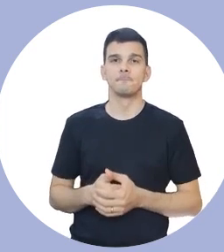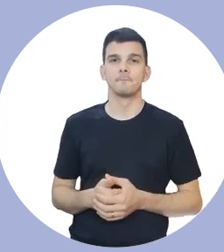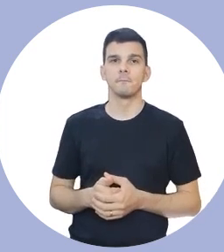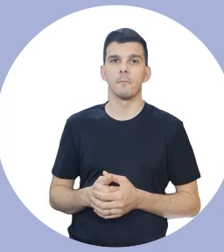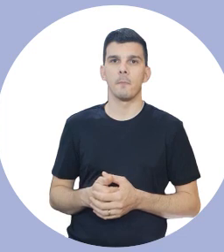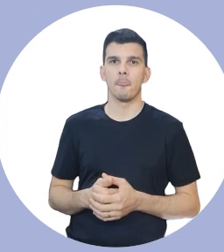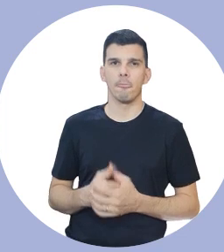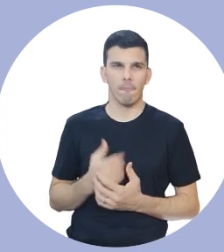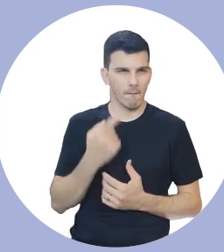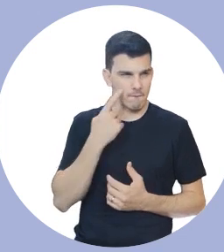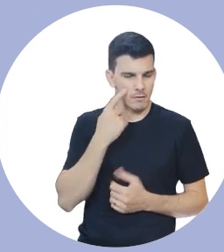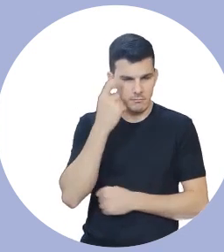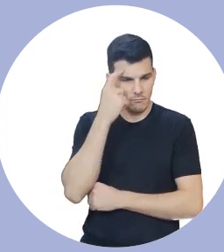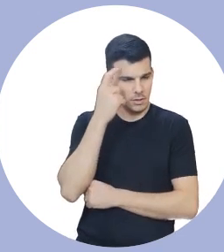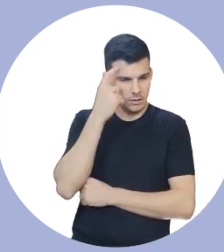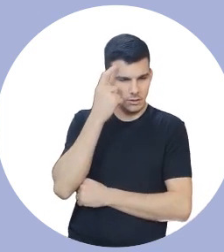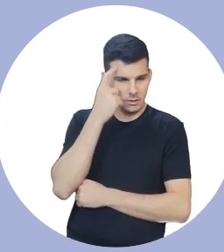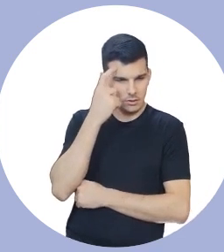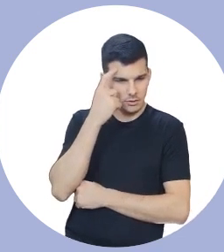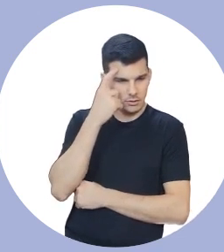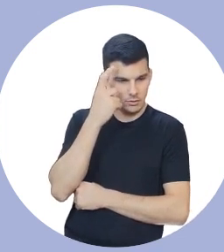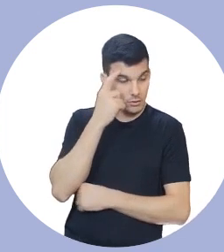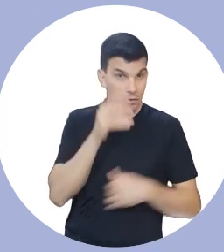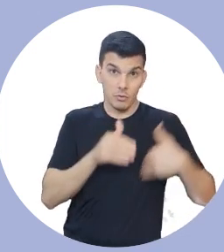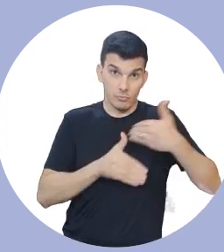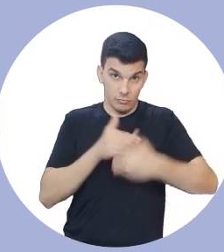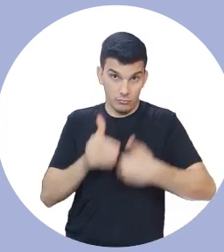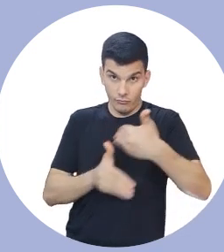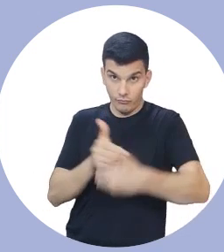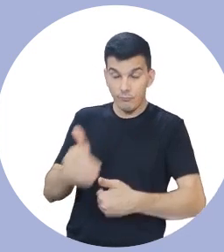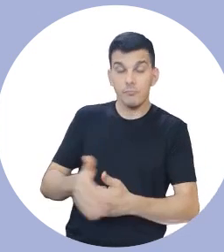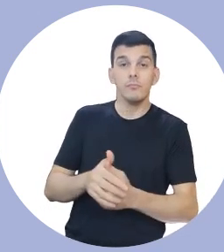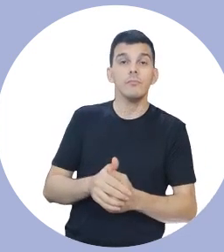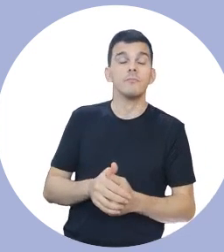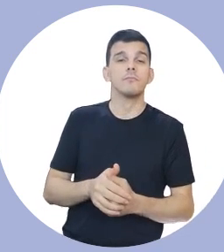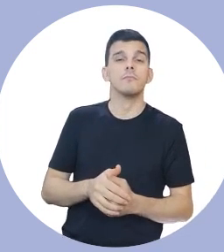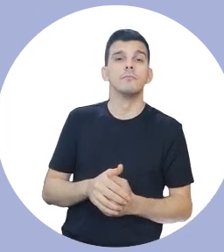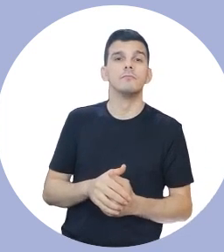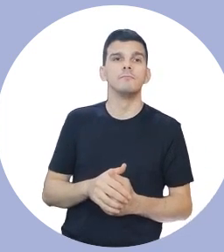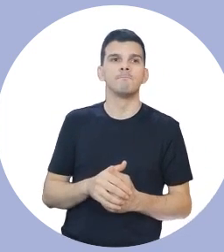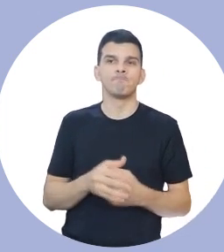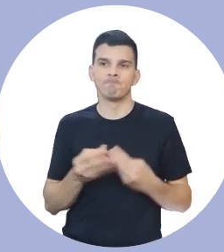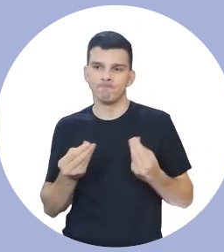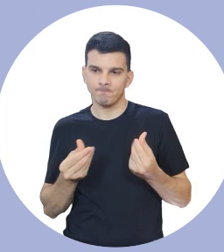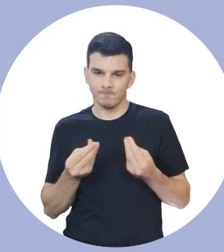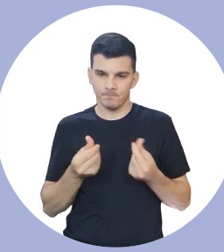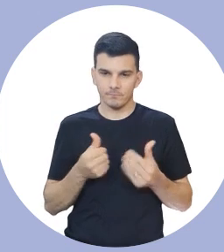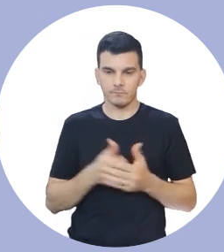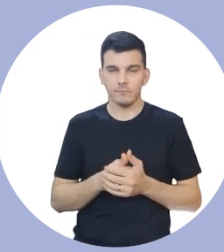é, quando a gente pensa, pessoal, em processo de